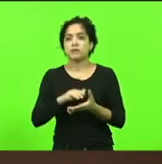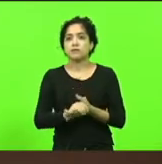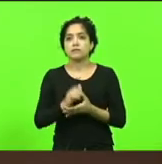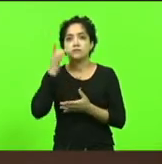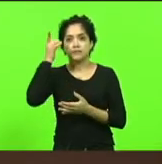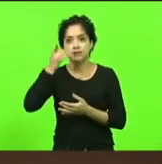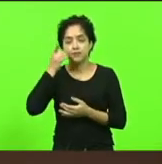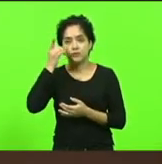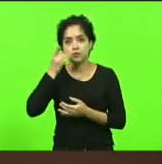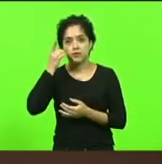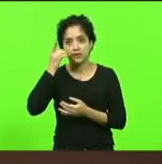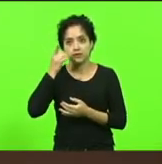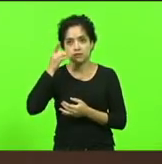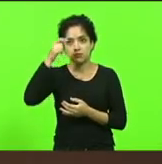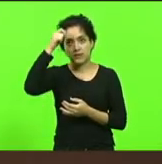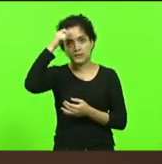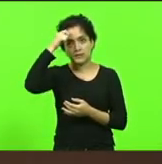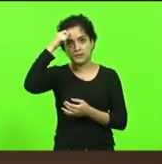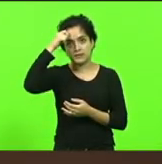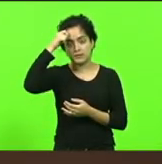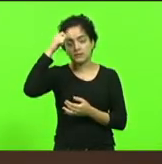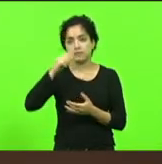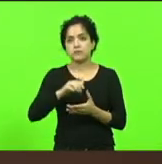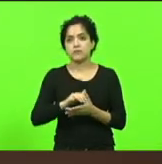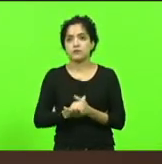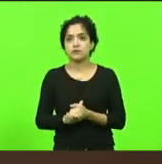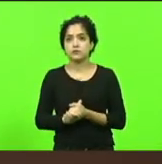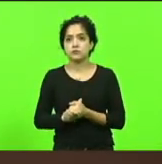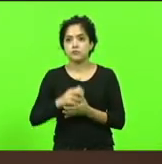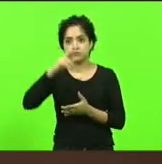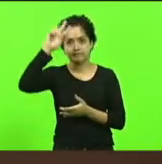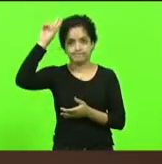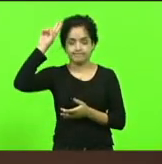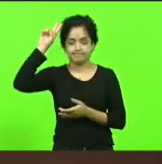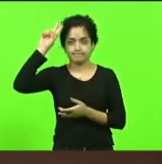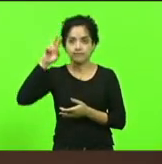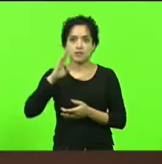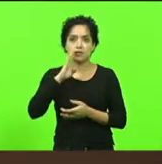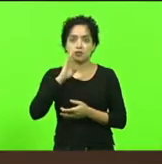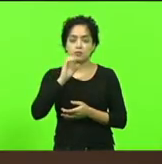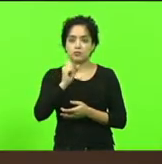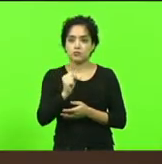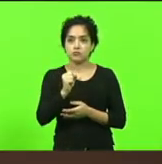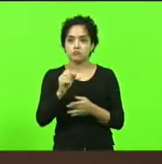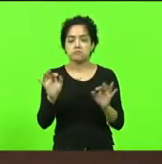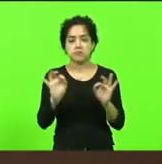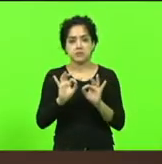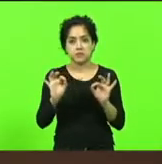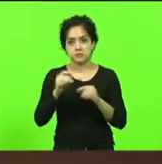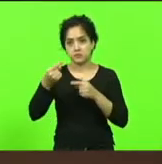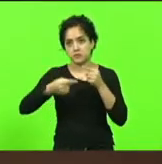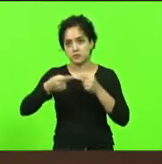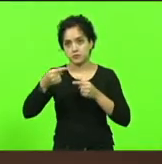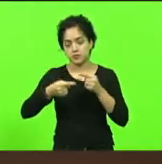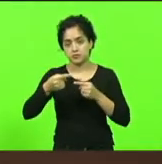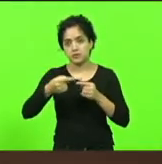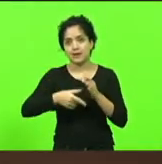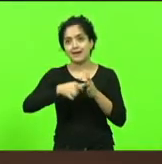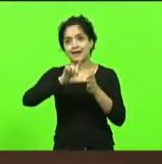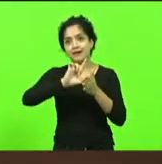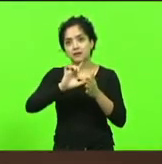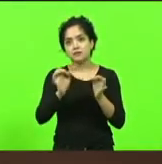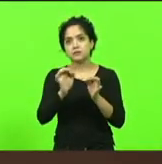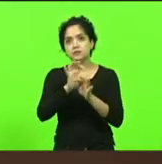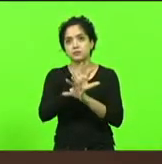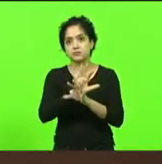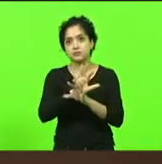deputado Adrianinho, Vicente Caropreso e Bruno Souza. Nada mais havendo, o senhor presidente, antes de encerrar a